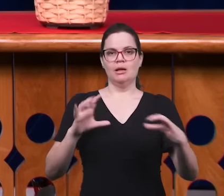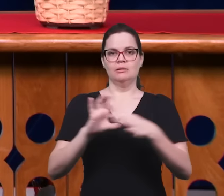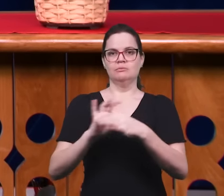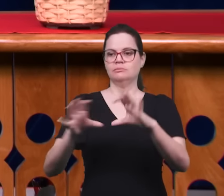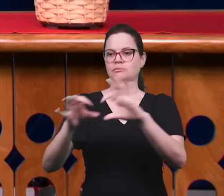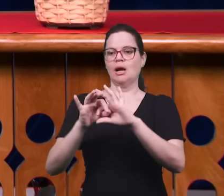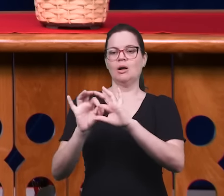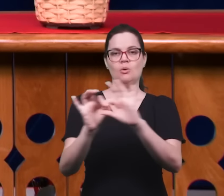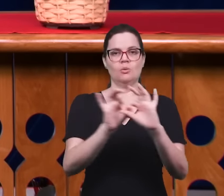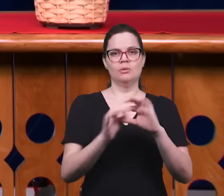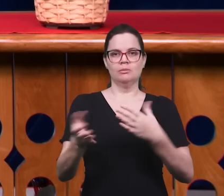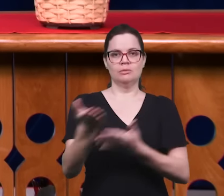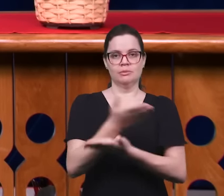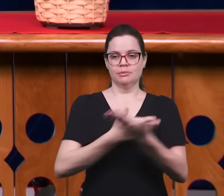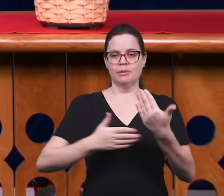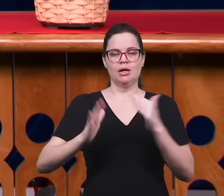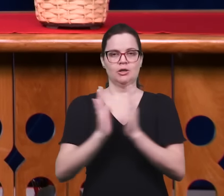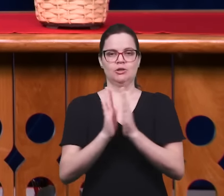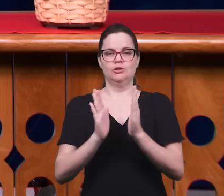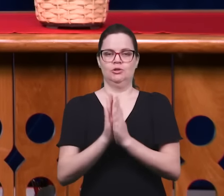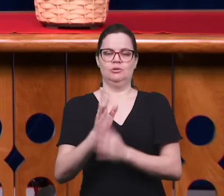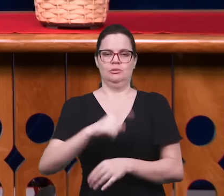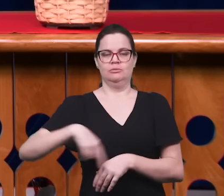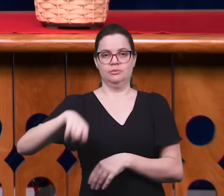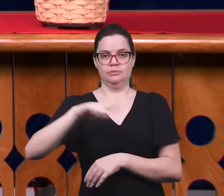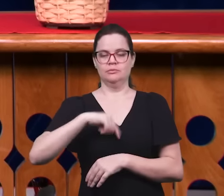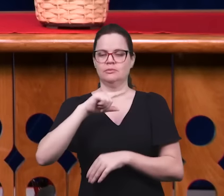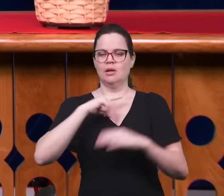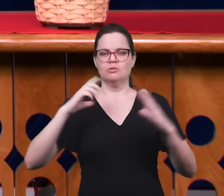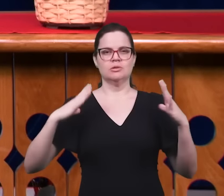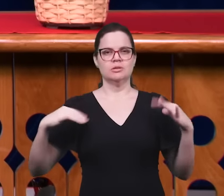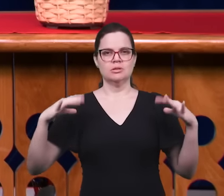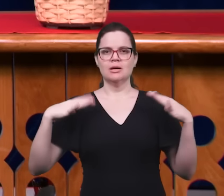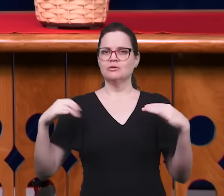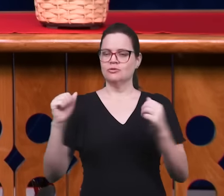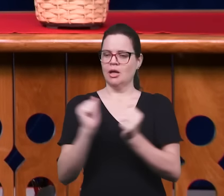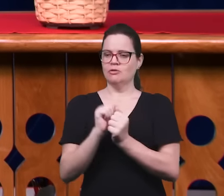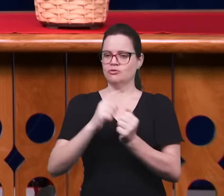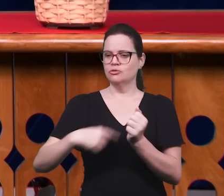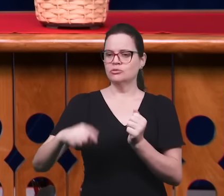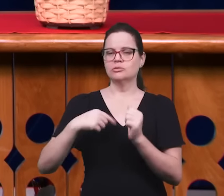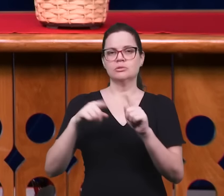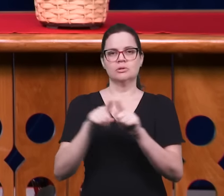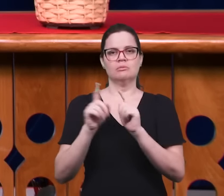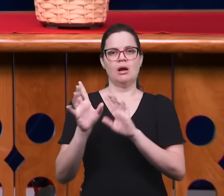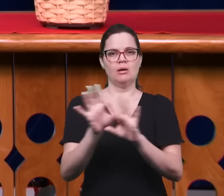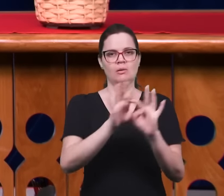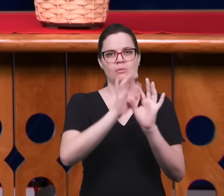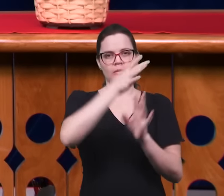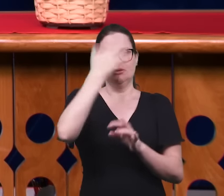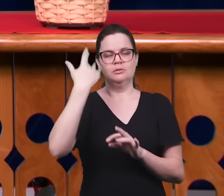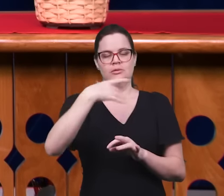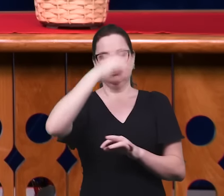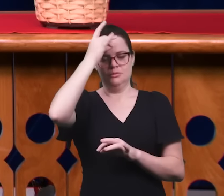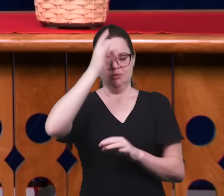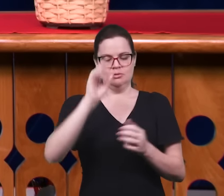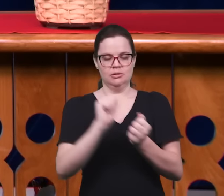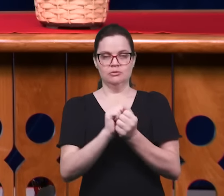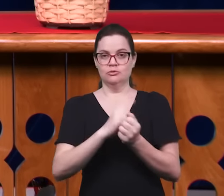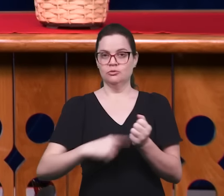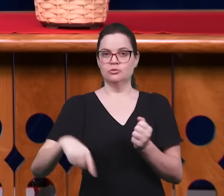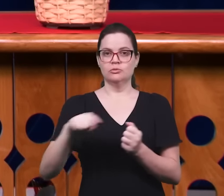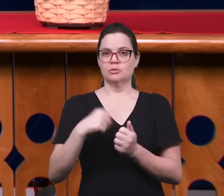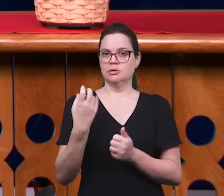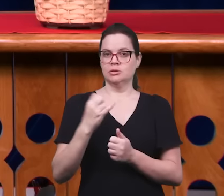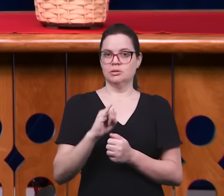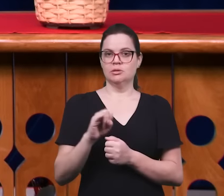que ora por nós. Há o anjo do Senhor que está conosco, a bênção da comunhão do Espírito Santo. E se